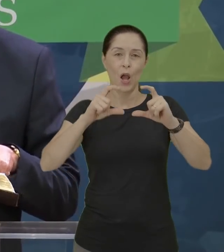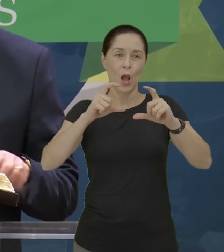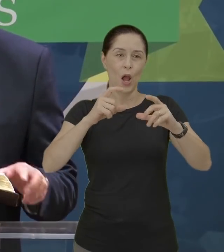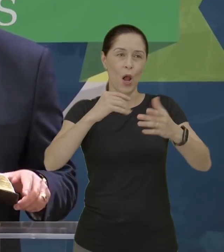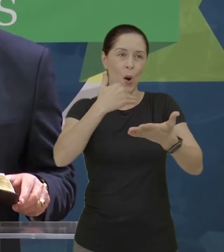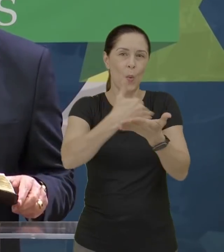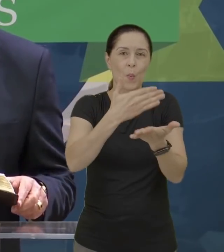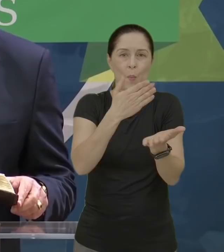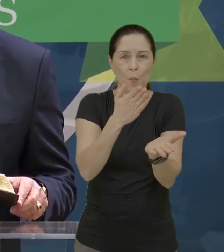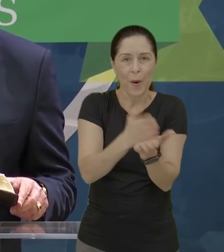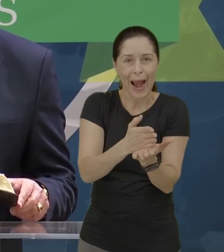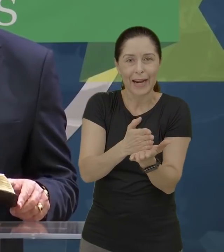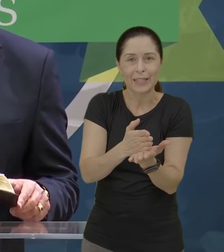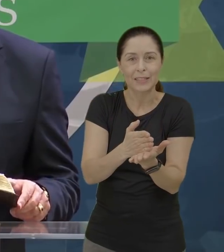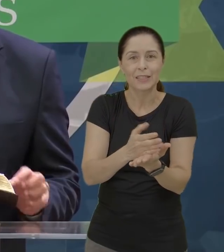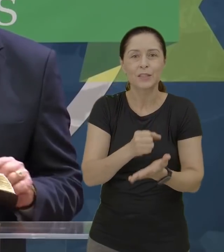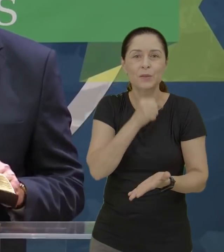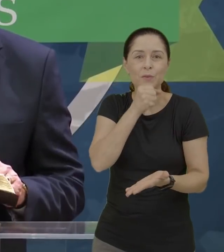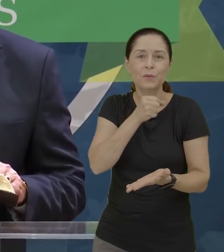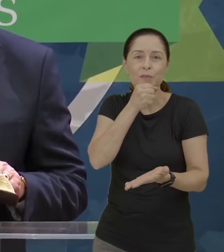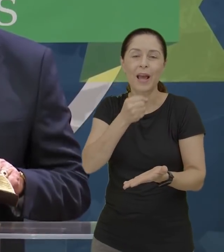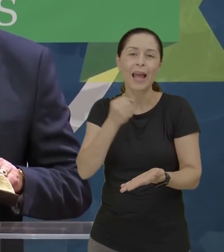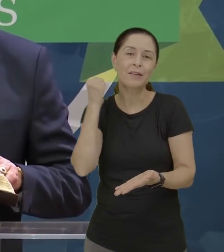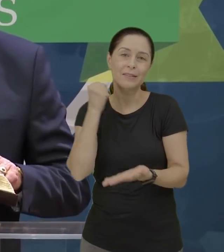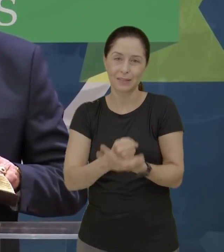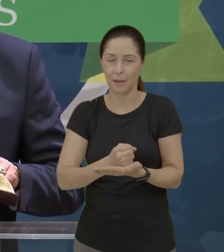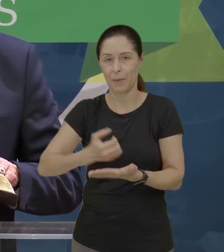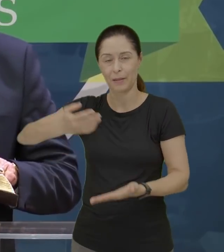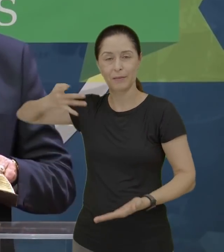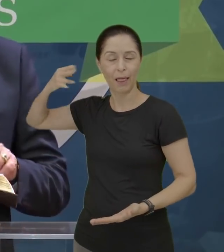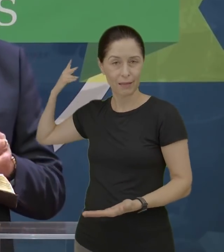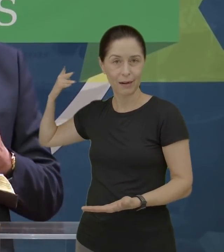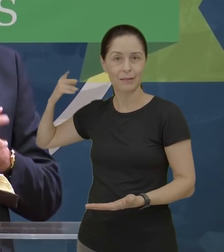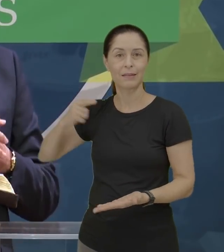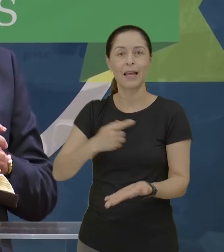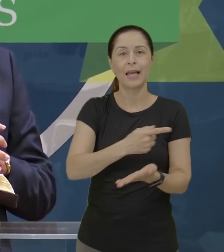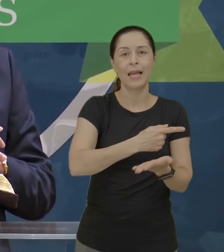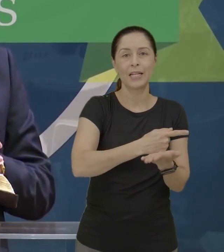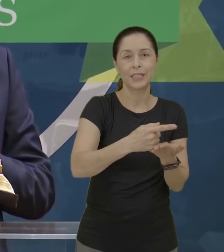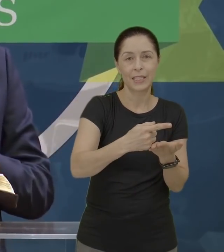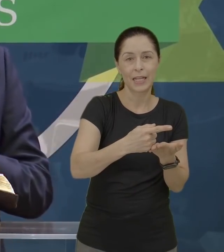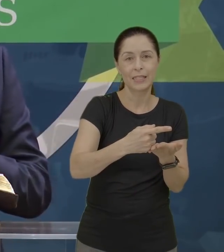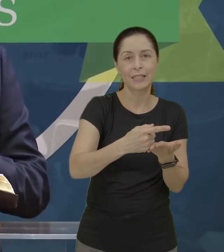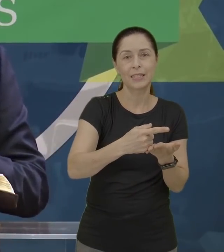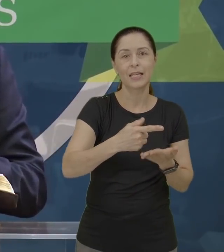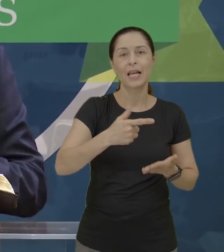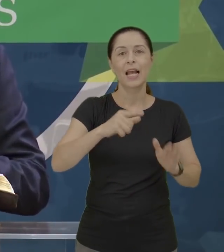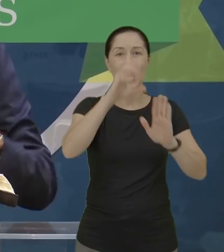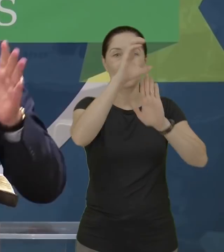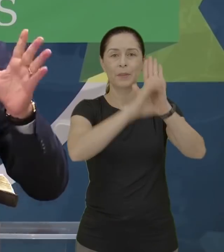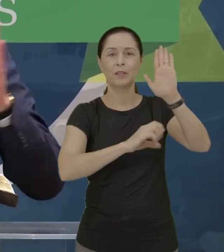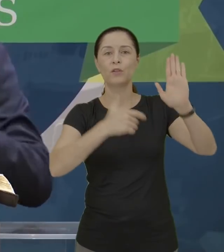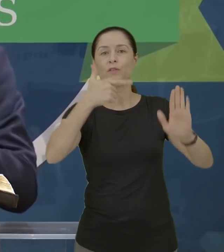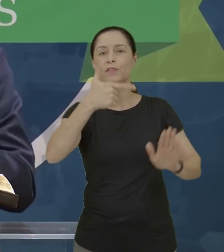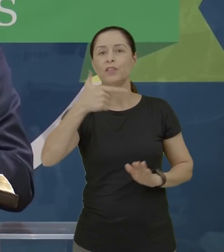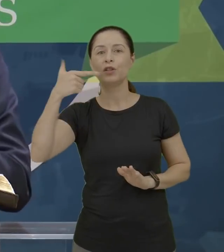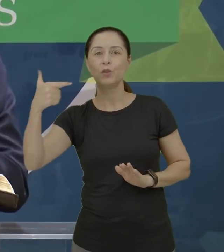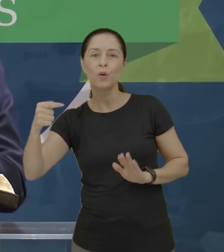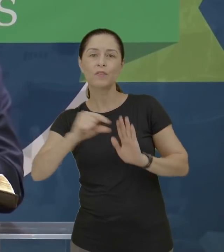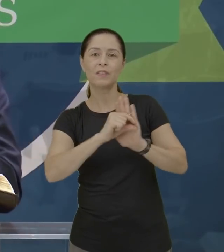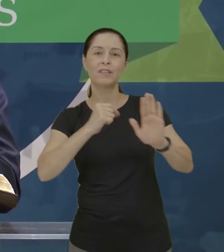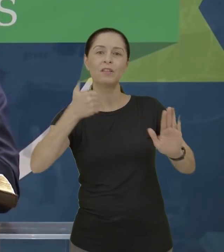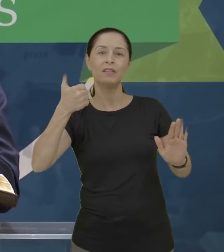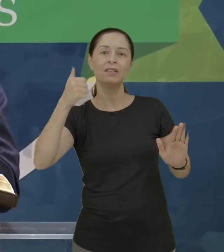citando? Se você for no rodapé da sua Bíblia, está citando Gênesis 22, 16 e 17. Em que